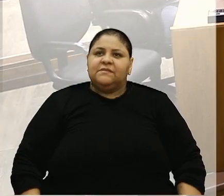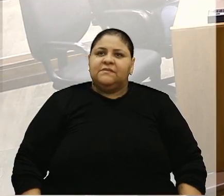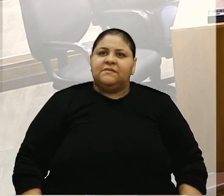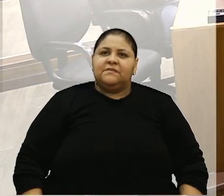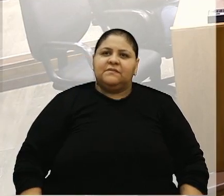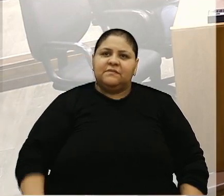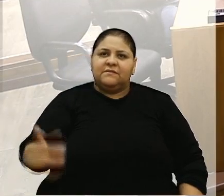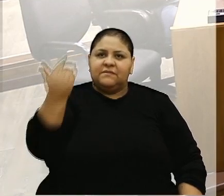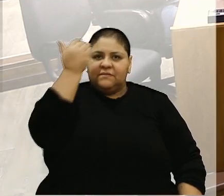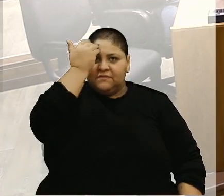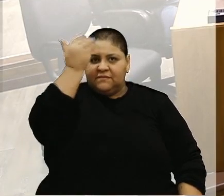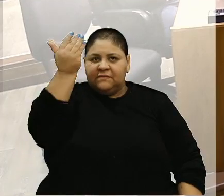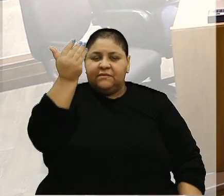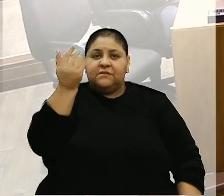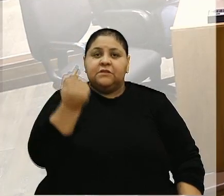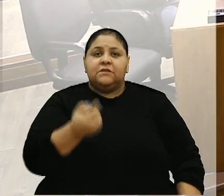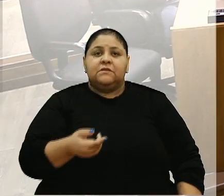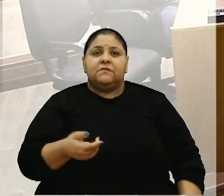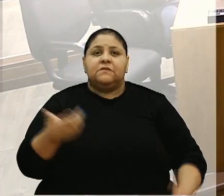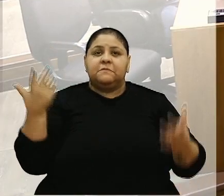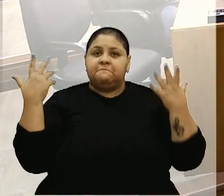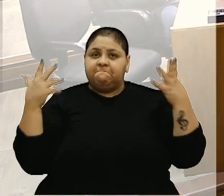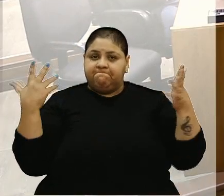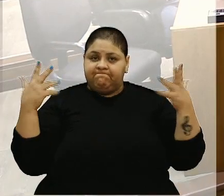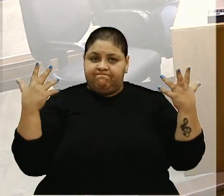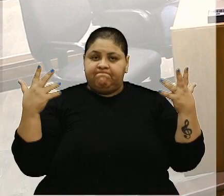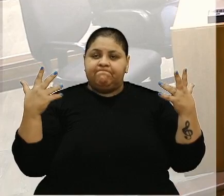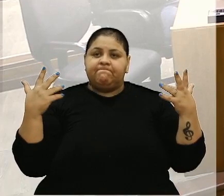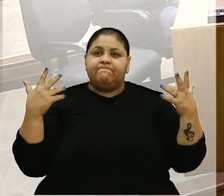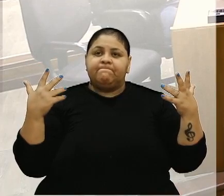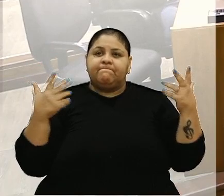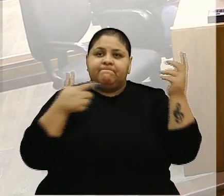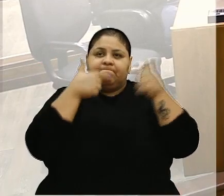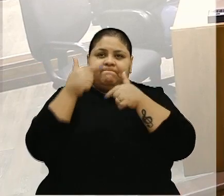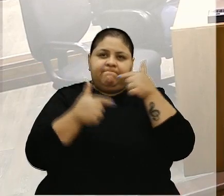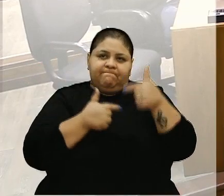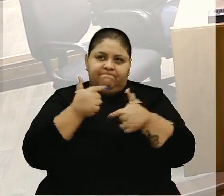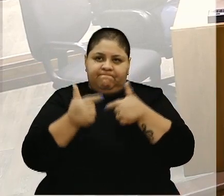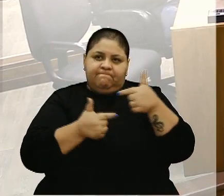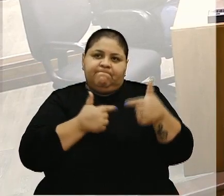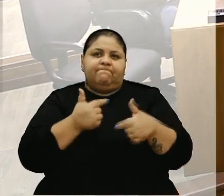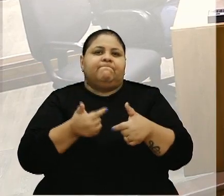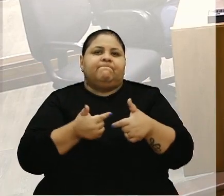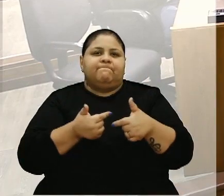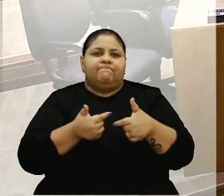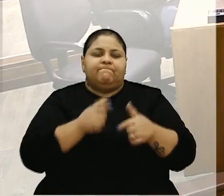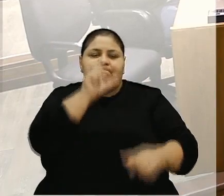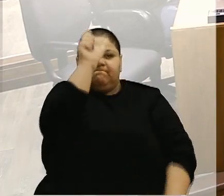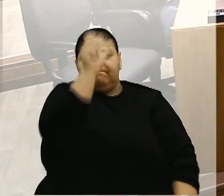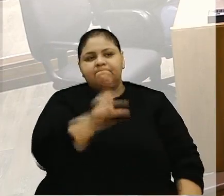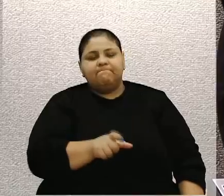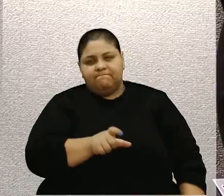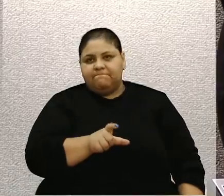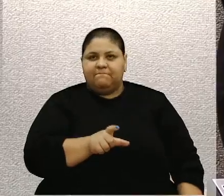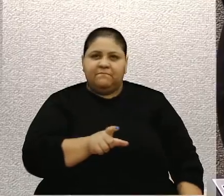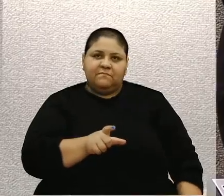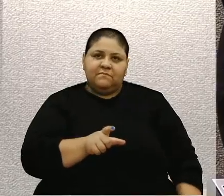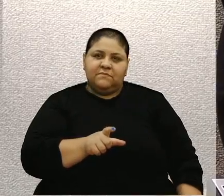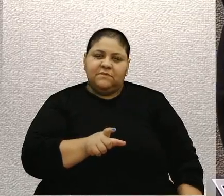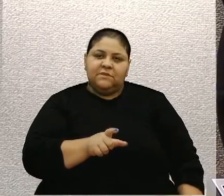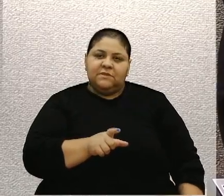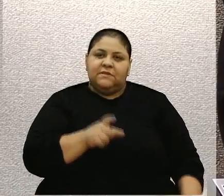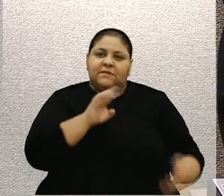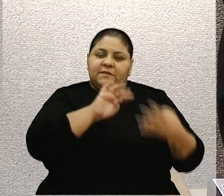Obrigado, vereador. Olha, parabéns pelo teu trabalho. Obrigado. Parabéns por ser essa pessoa